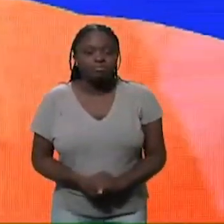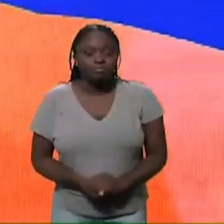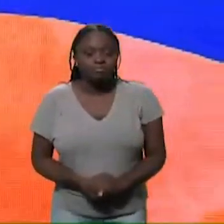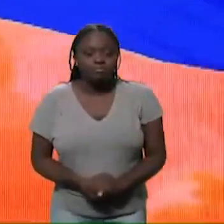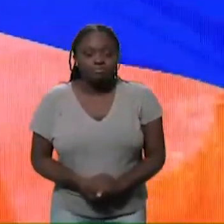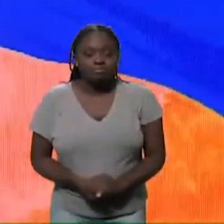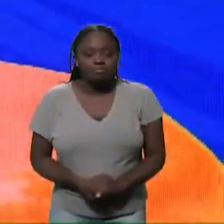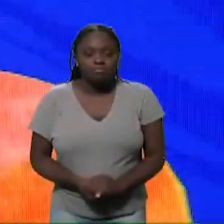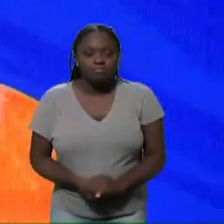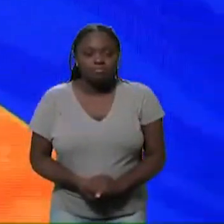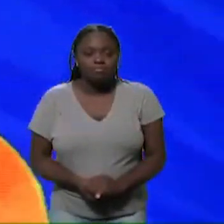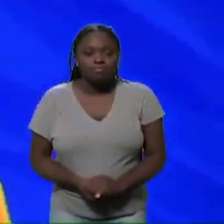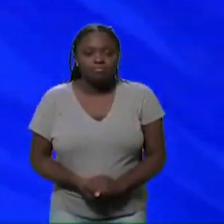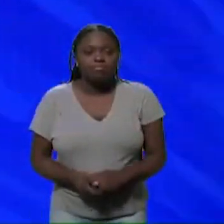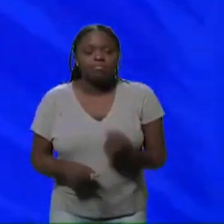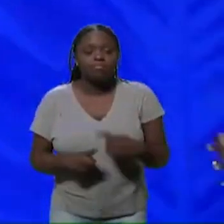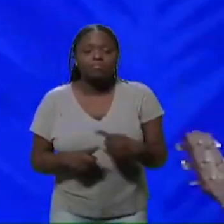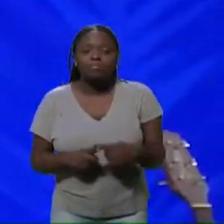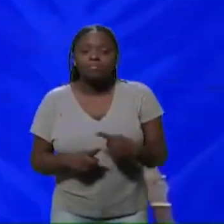Sabe o que é isso?